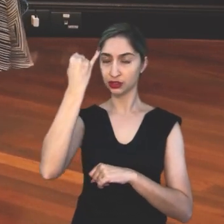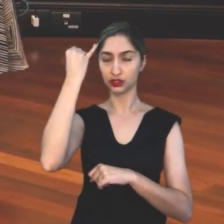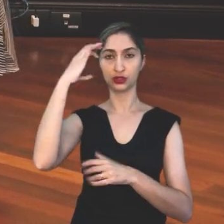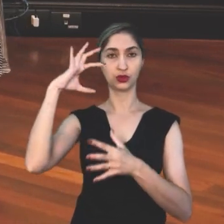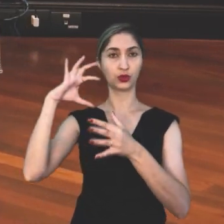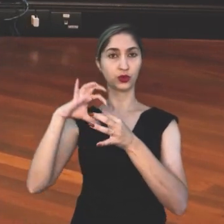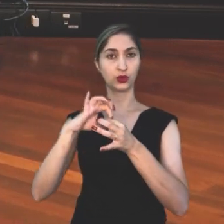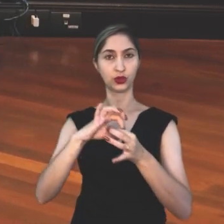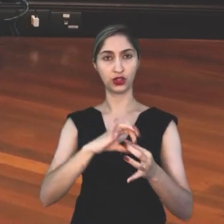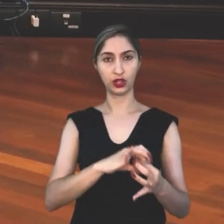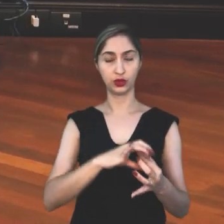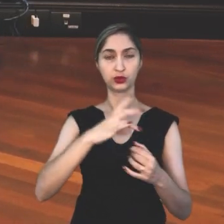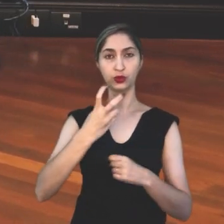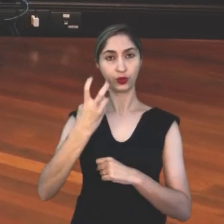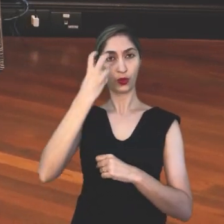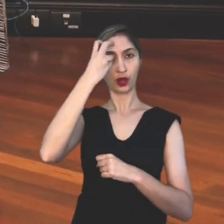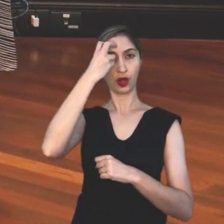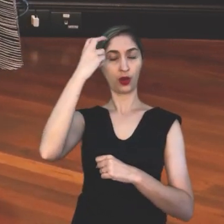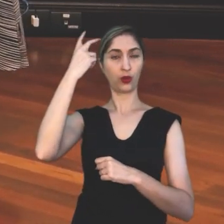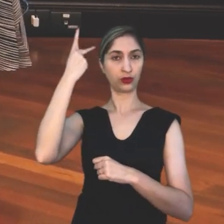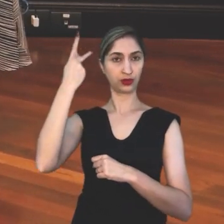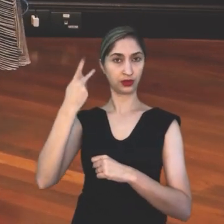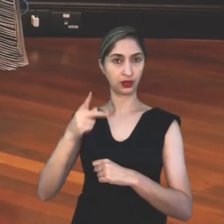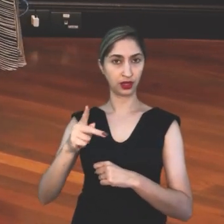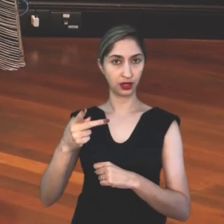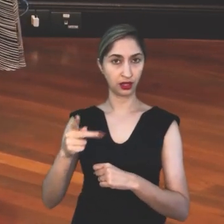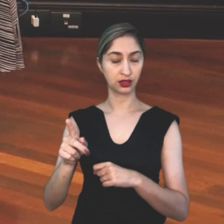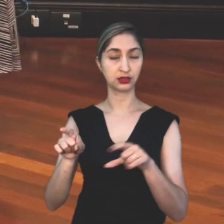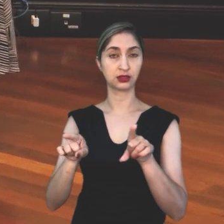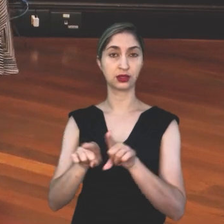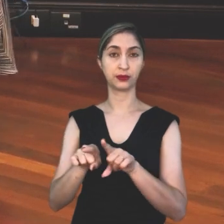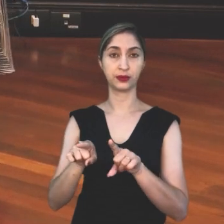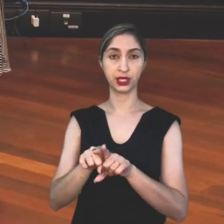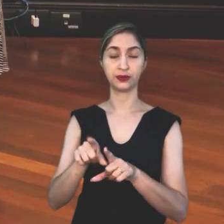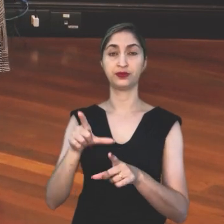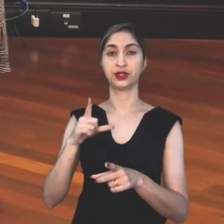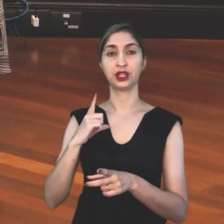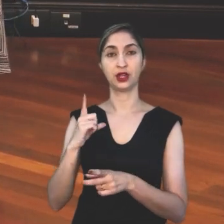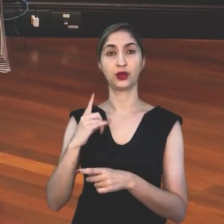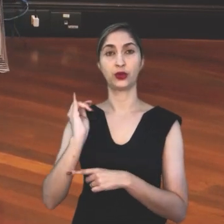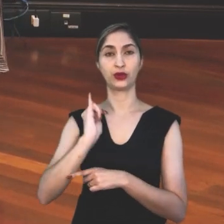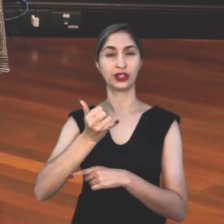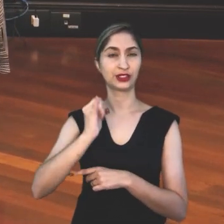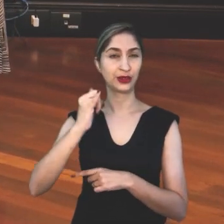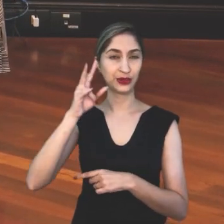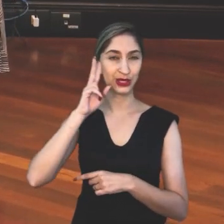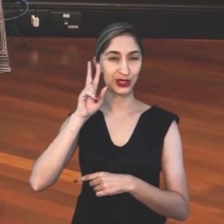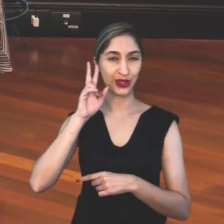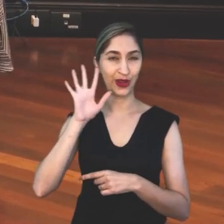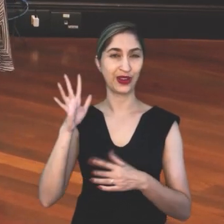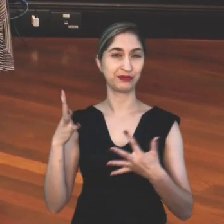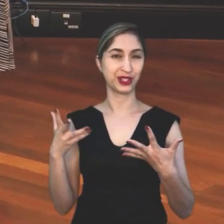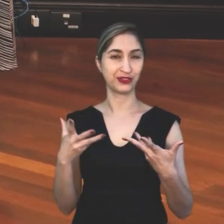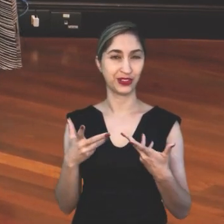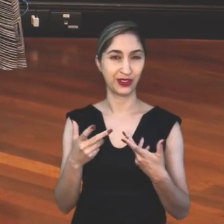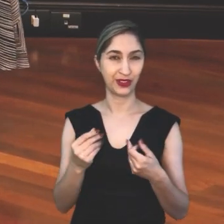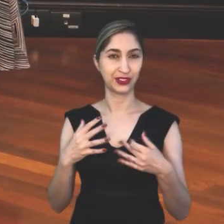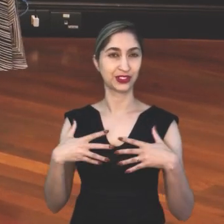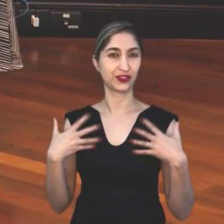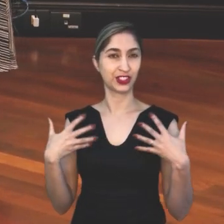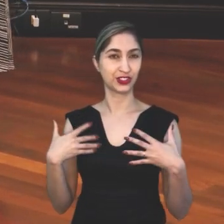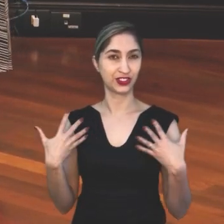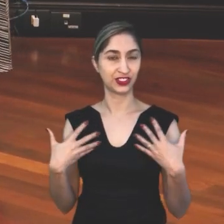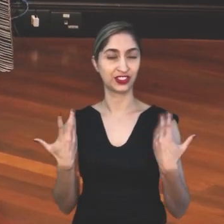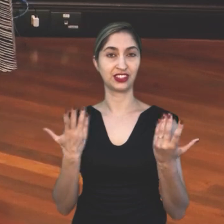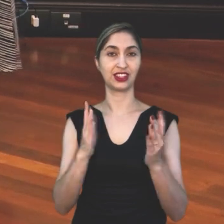feminino, a importância, né, dessas mulheres no contexto cultural delas. E a gente leva, através de uma contação de história